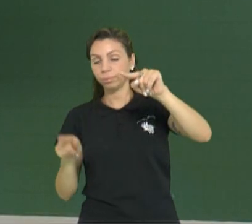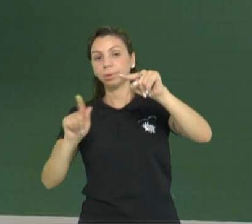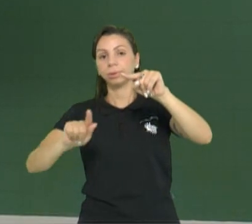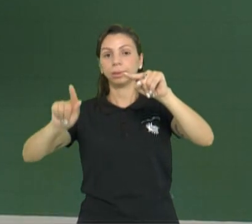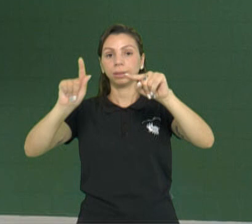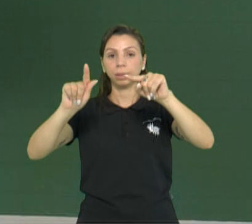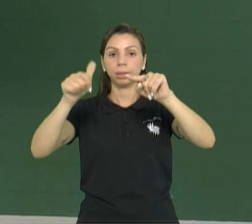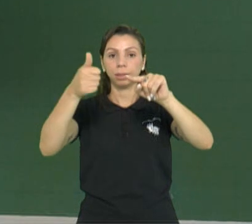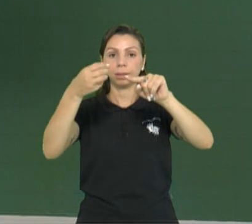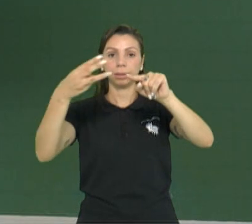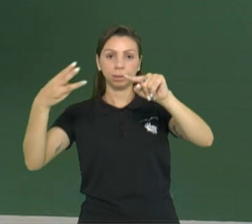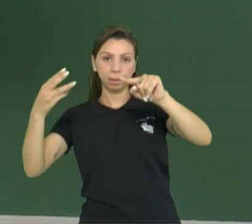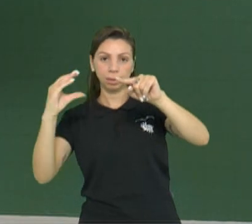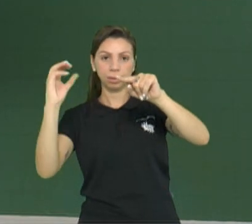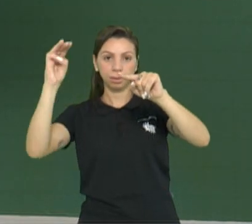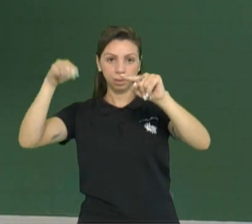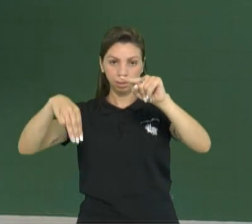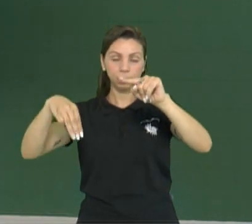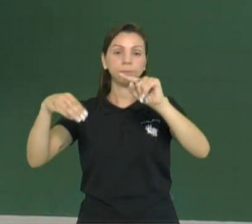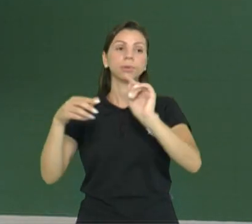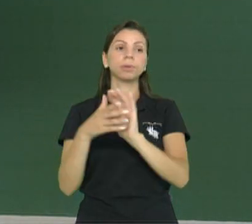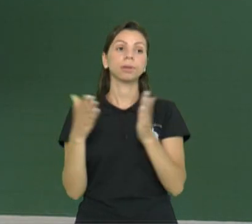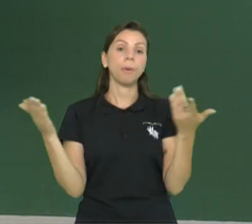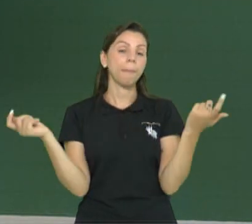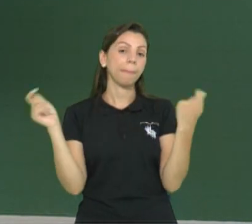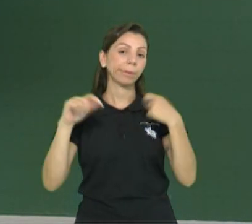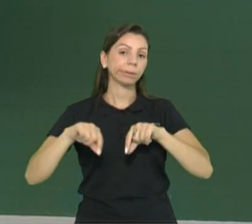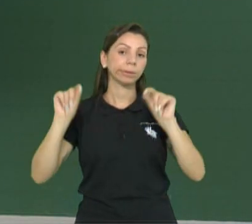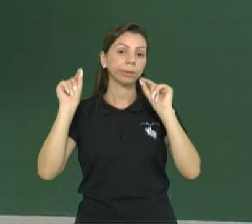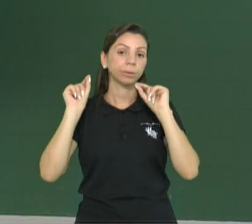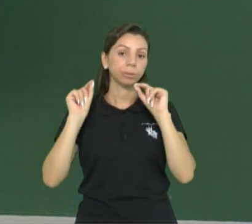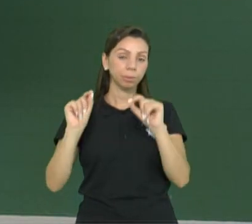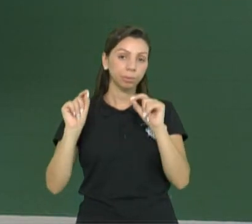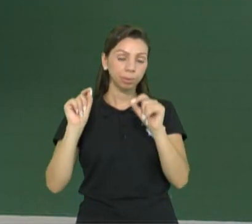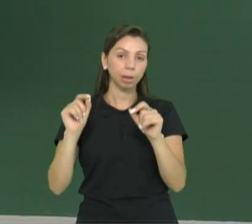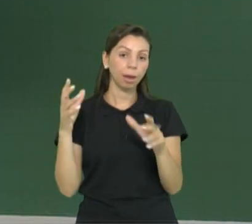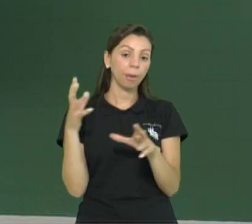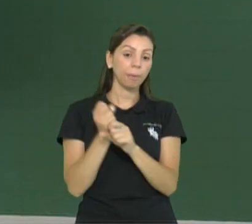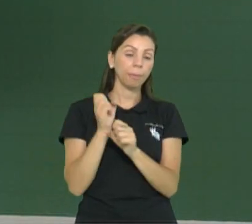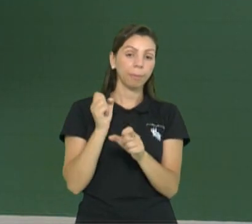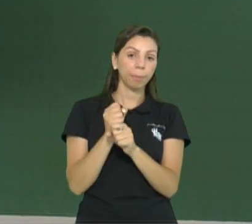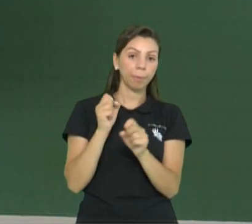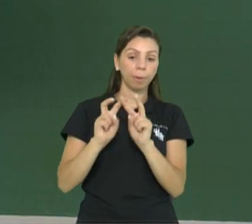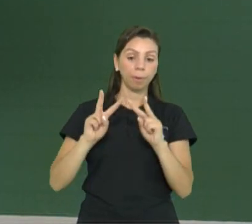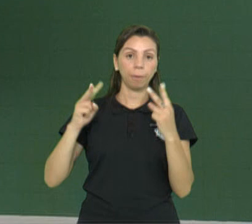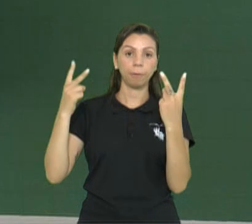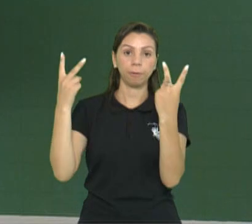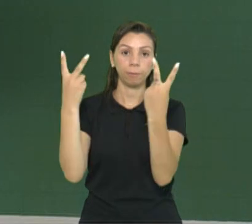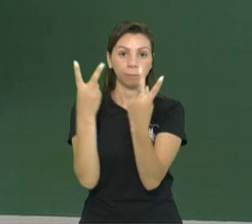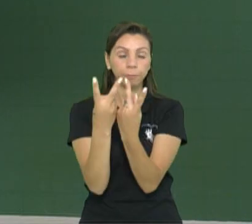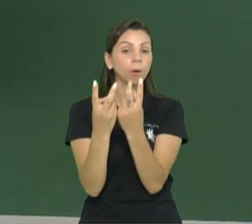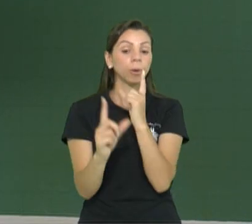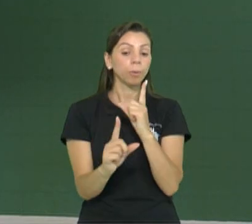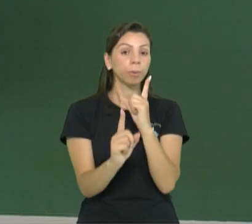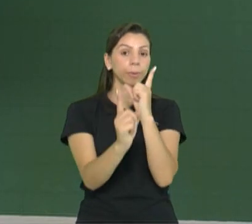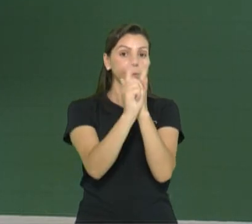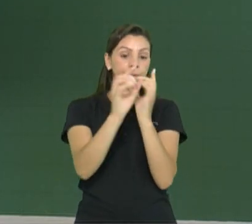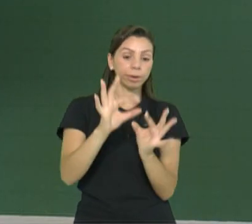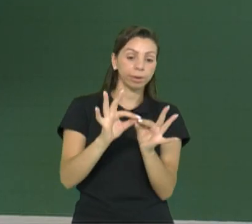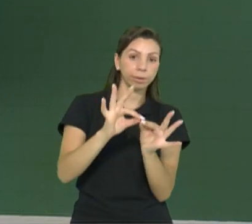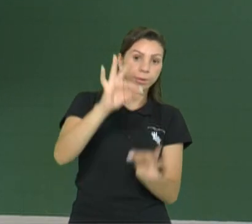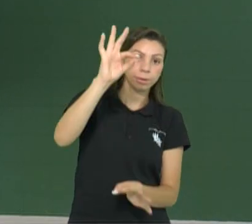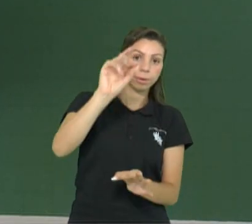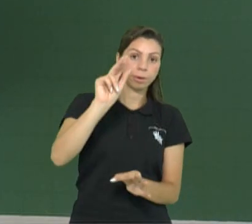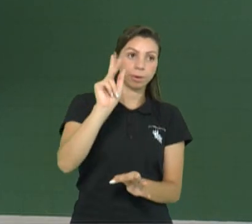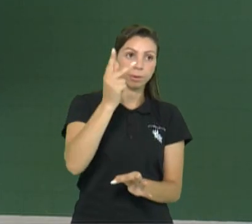que é 13 centímetros. Nós vamos precisar, para calcular o volume, esta altura. Aqui o raio